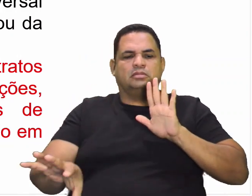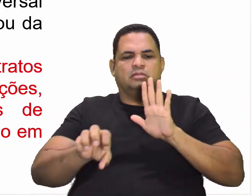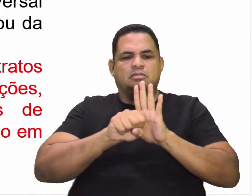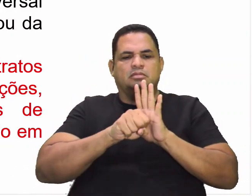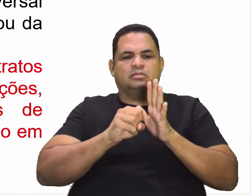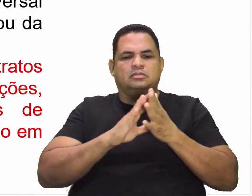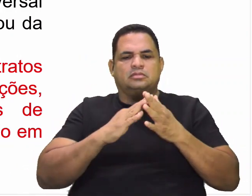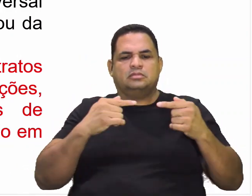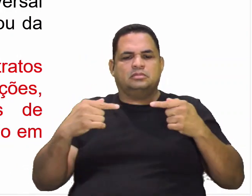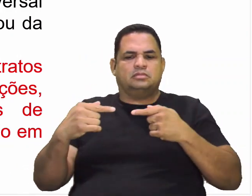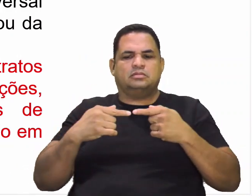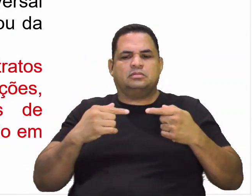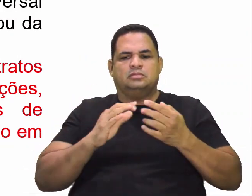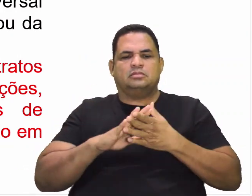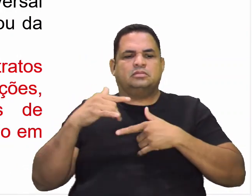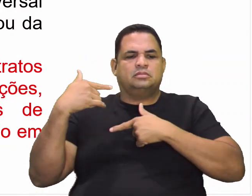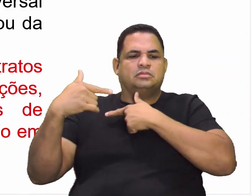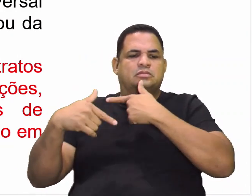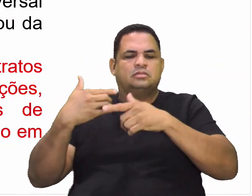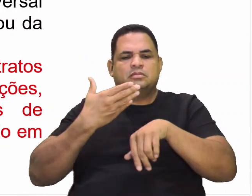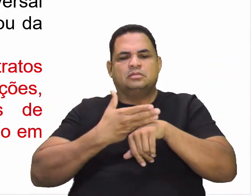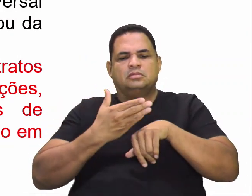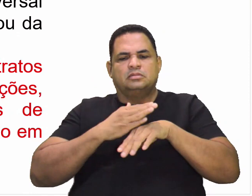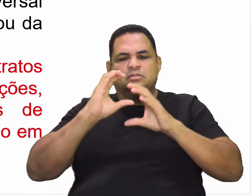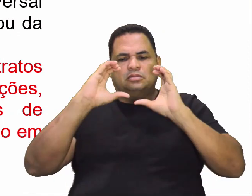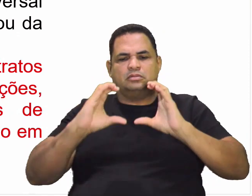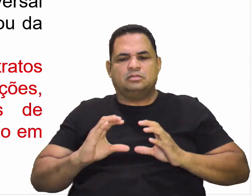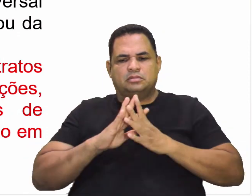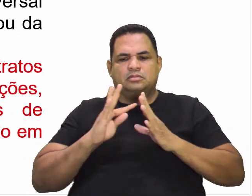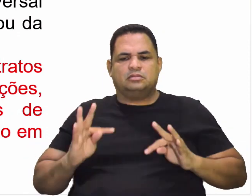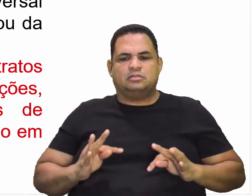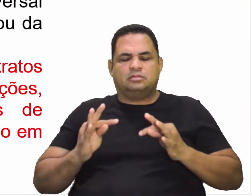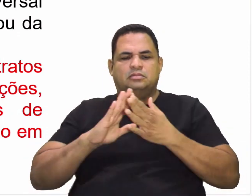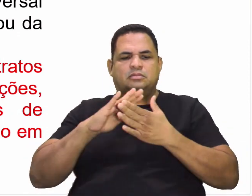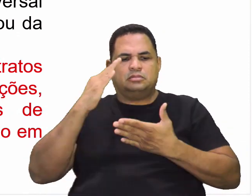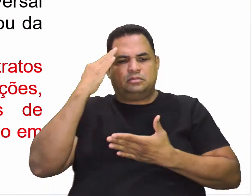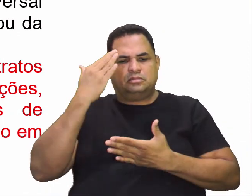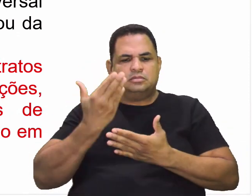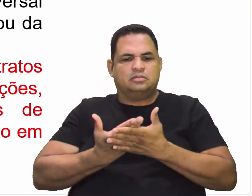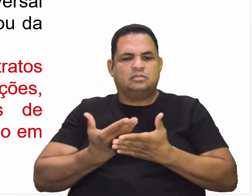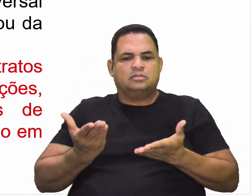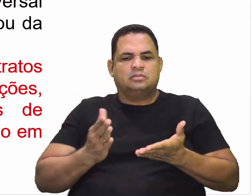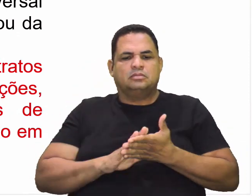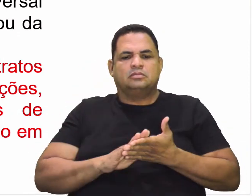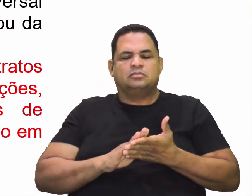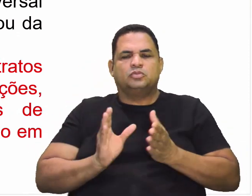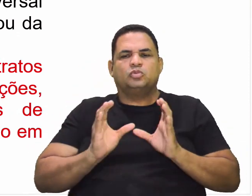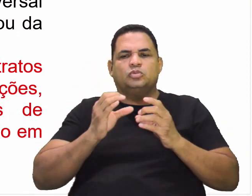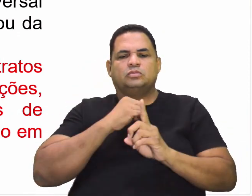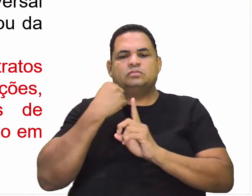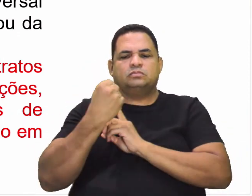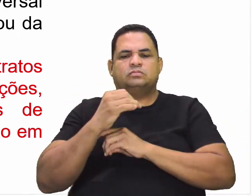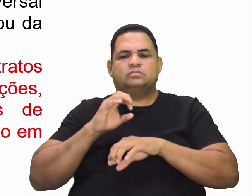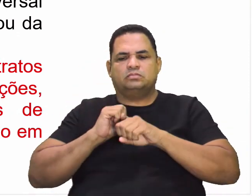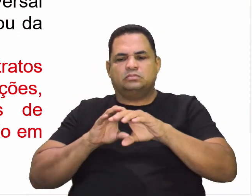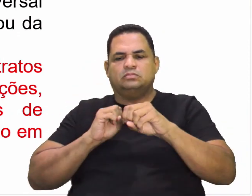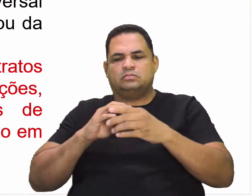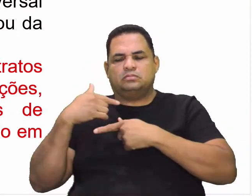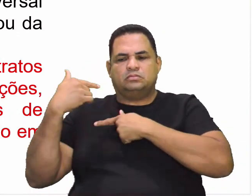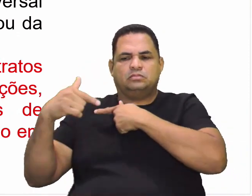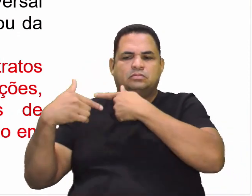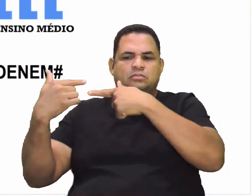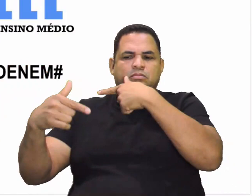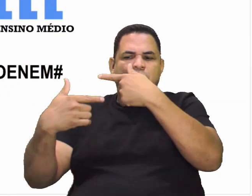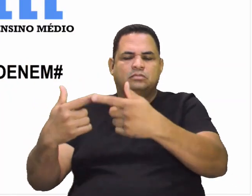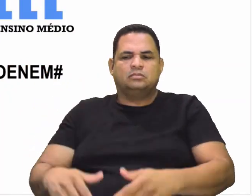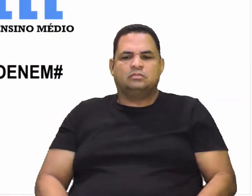estão intimamente relacionados com tradições, práticas, comportamentos, técnicas e crenças de determinado grupo social e transmitida